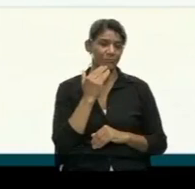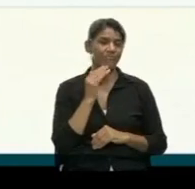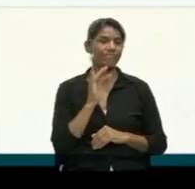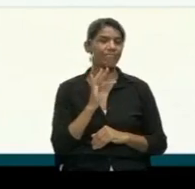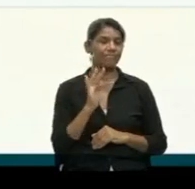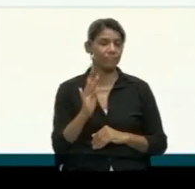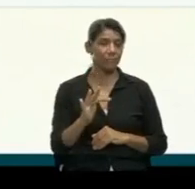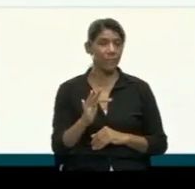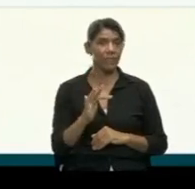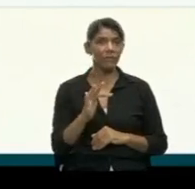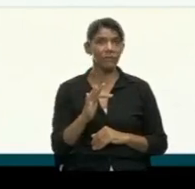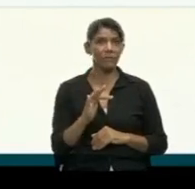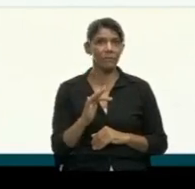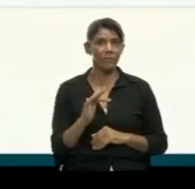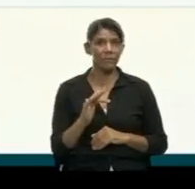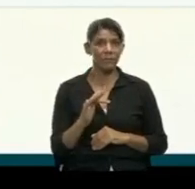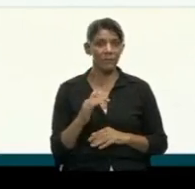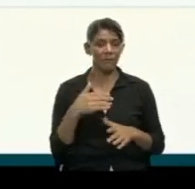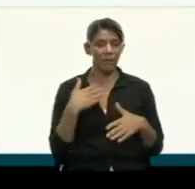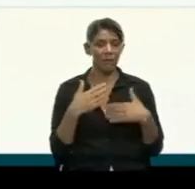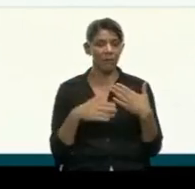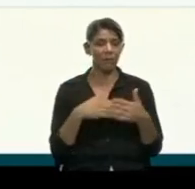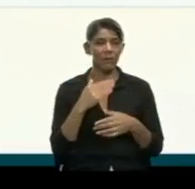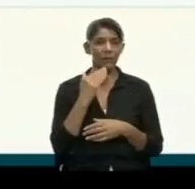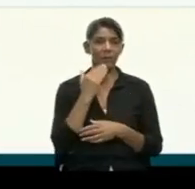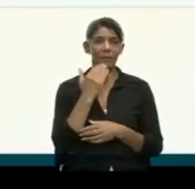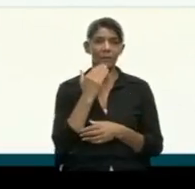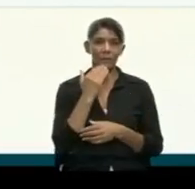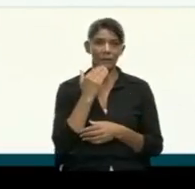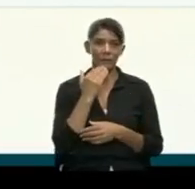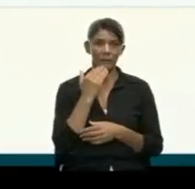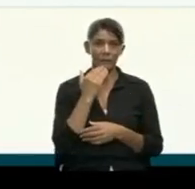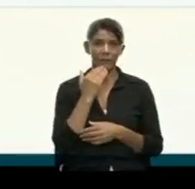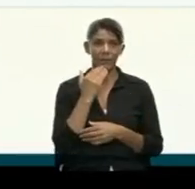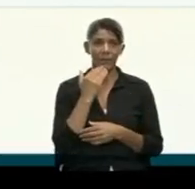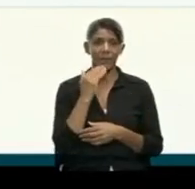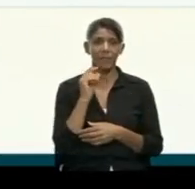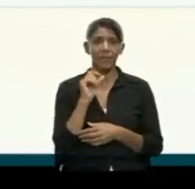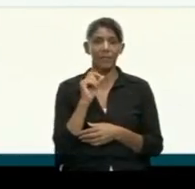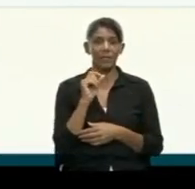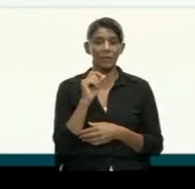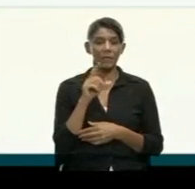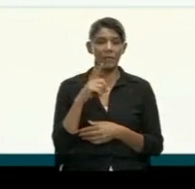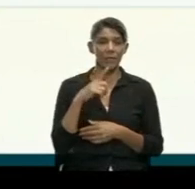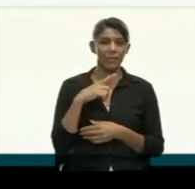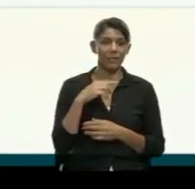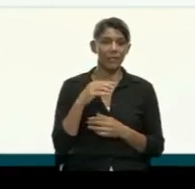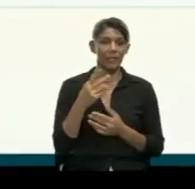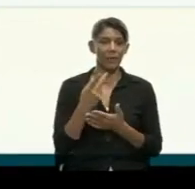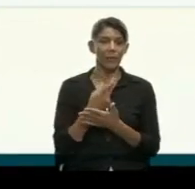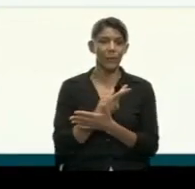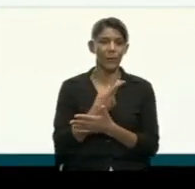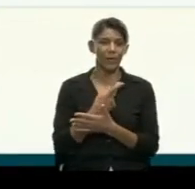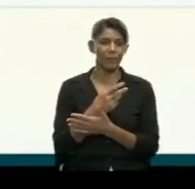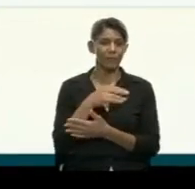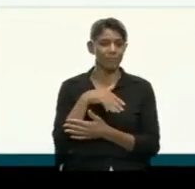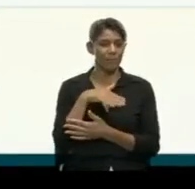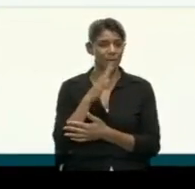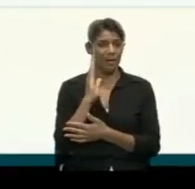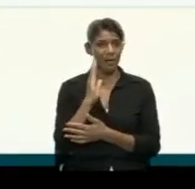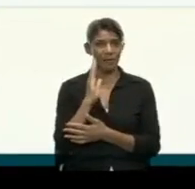que você levar esse erro ao longo do percurso, você tem uma margem de erro muito